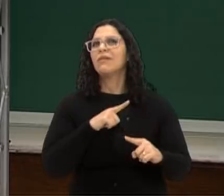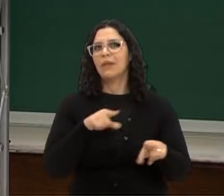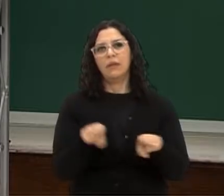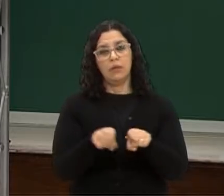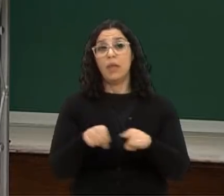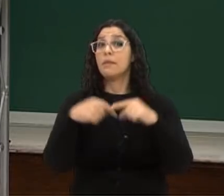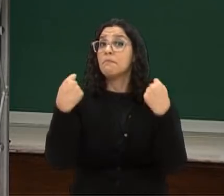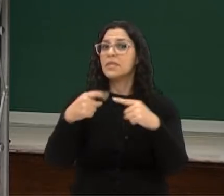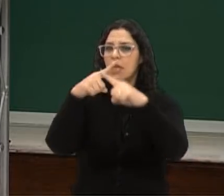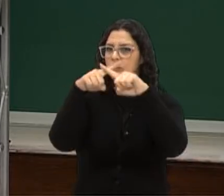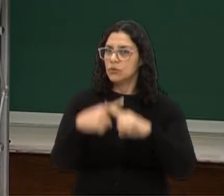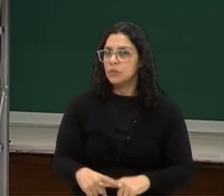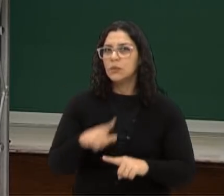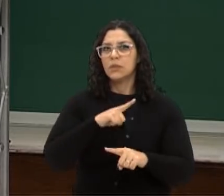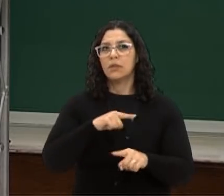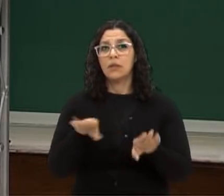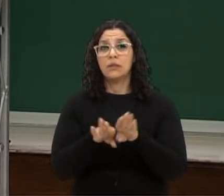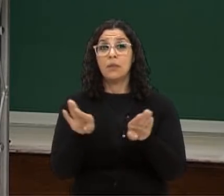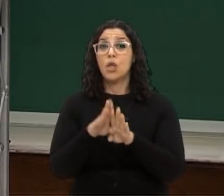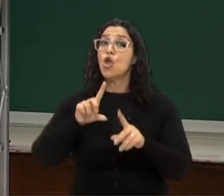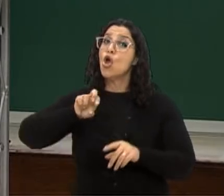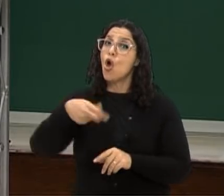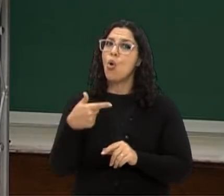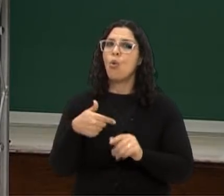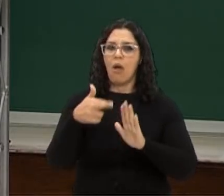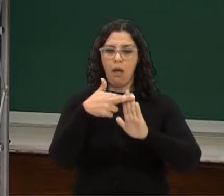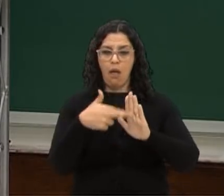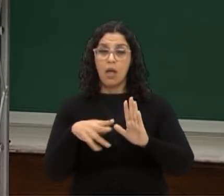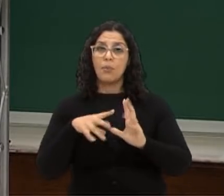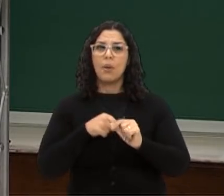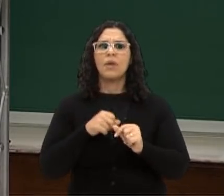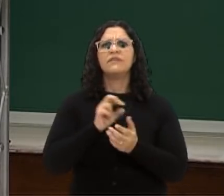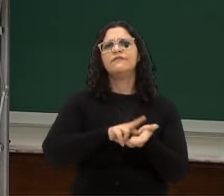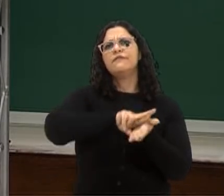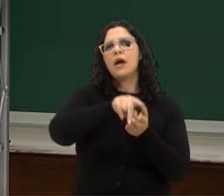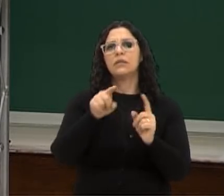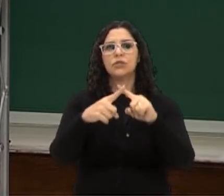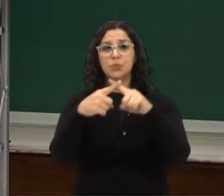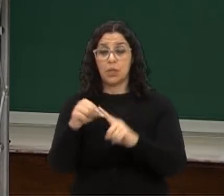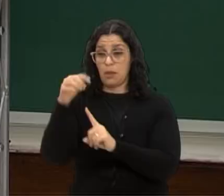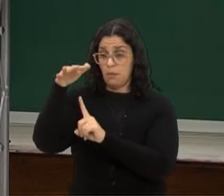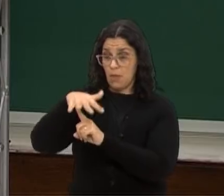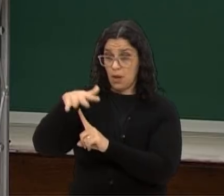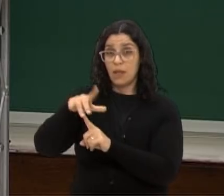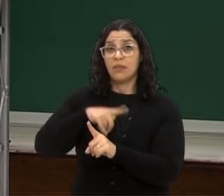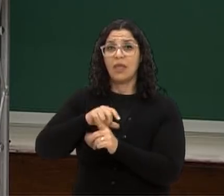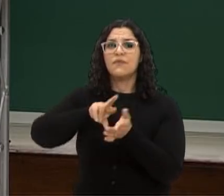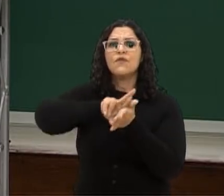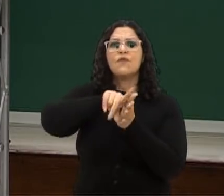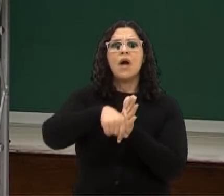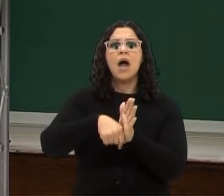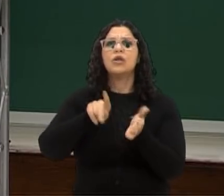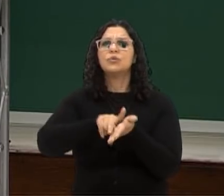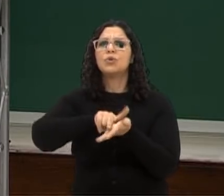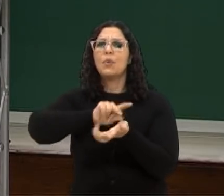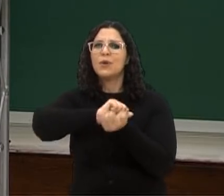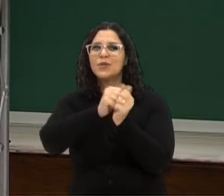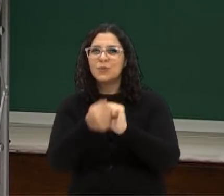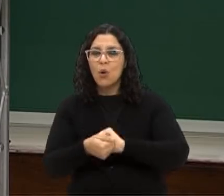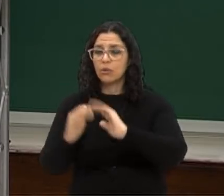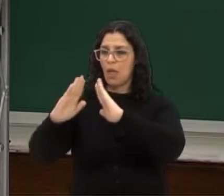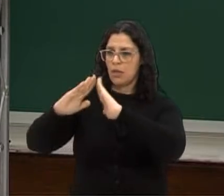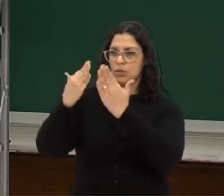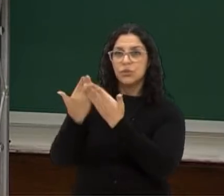uma competição ou competições que regem o esporte, né? Aqui no Paraná nós temos vários tipos de torneios